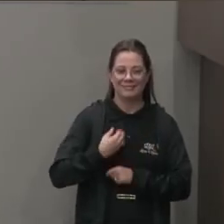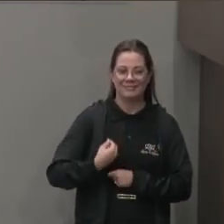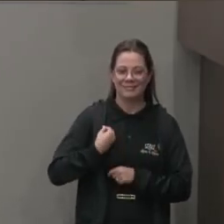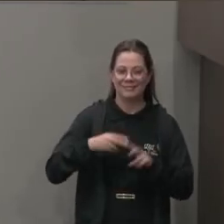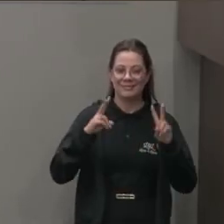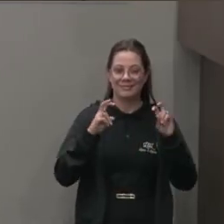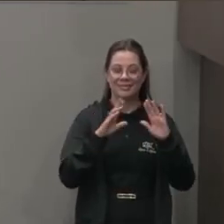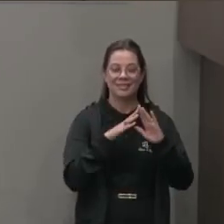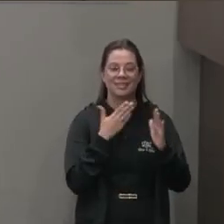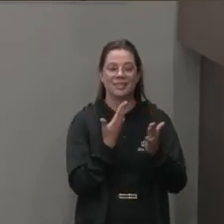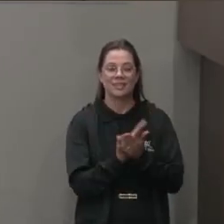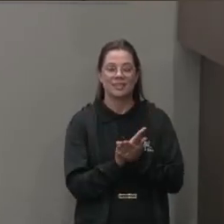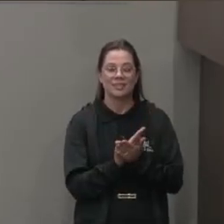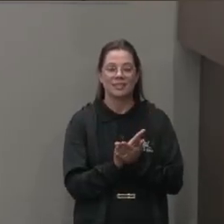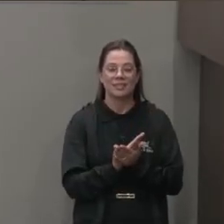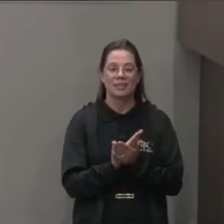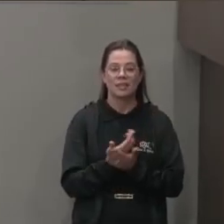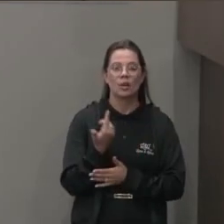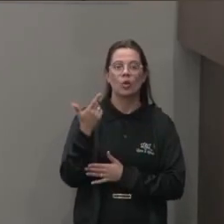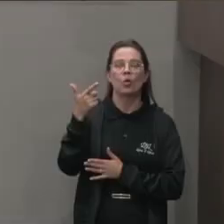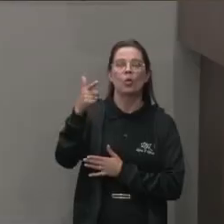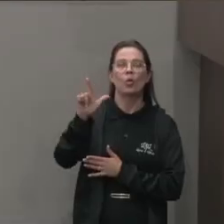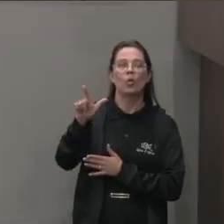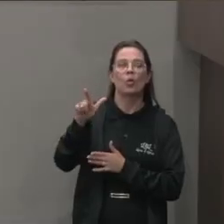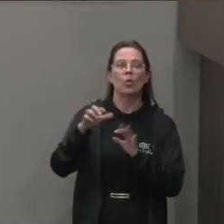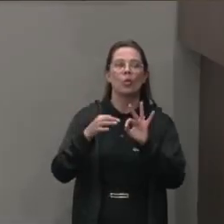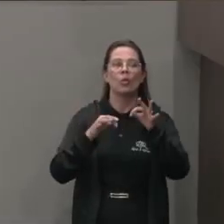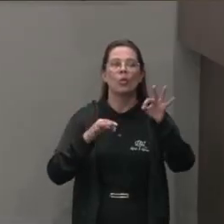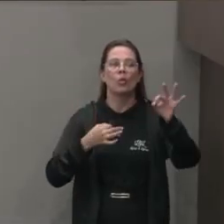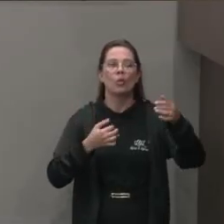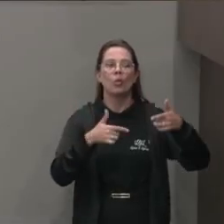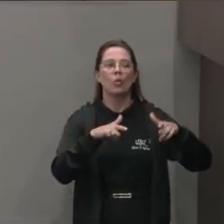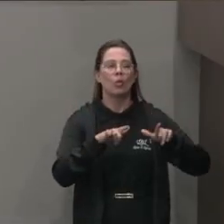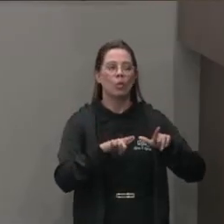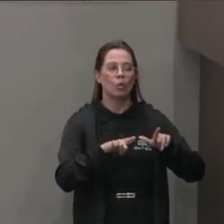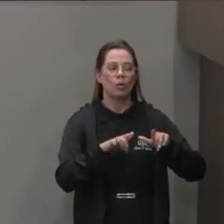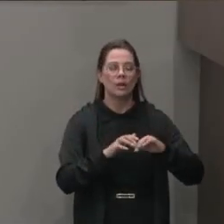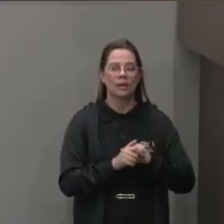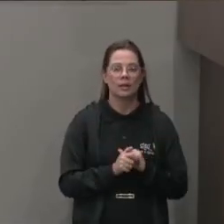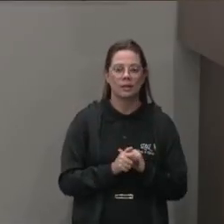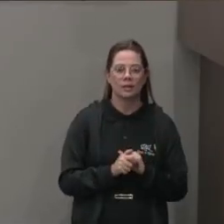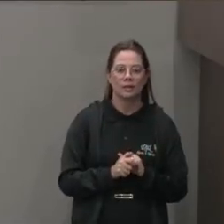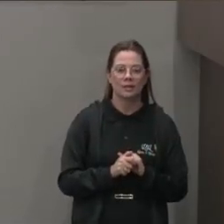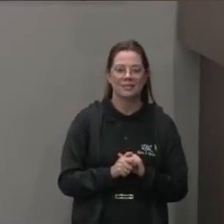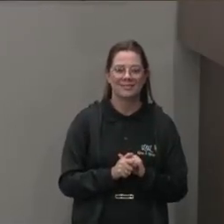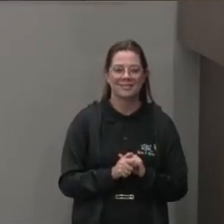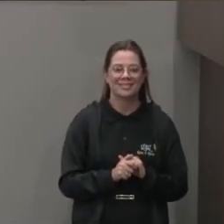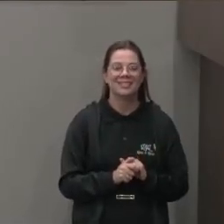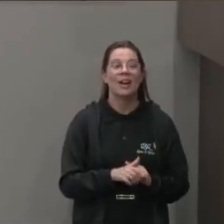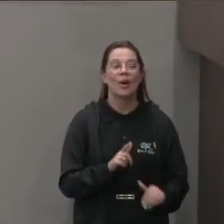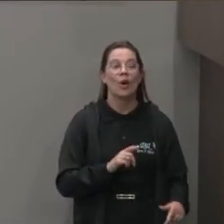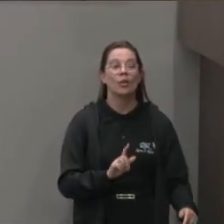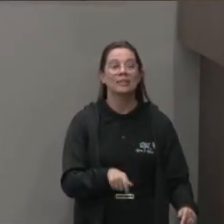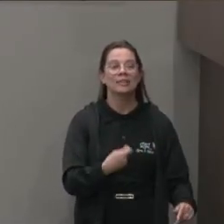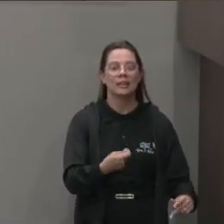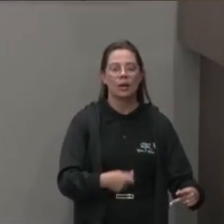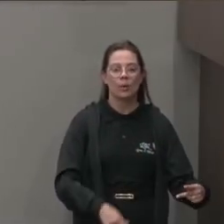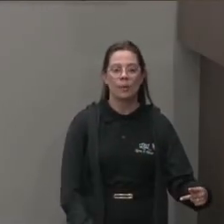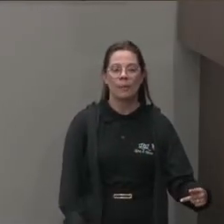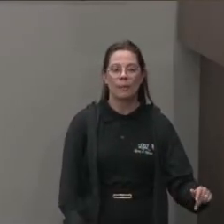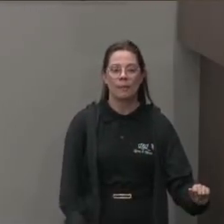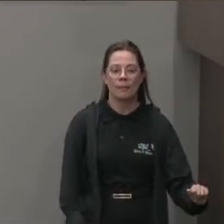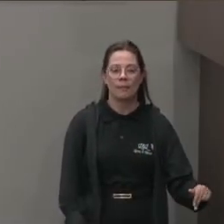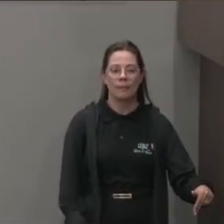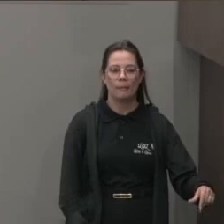eu acho um absurdo mesmo que não esteja lá na escola o botãozinho do pânico e não no celular da diretora e da secretária. E que